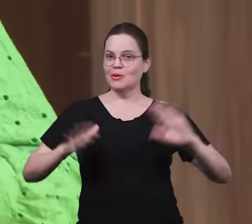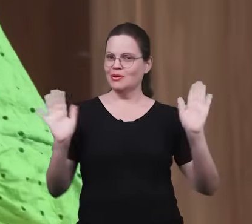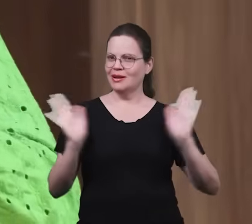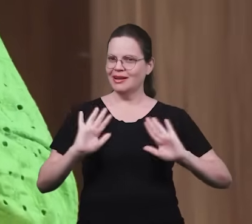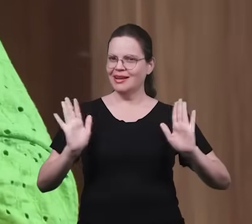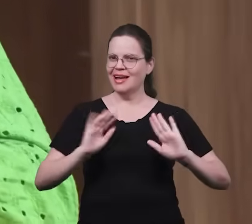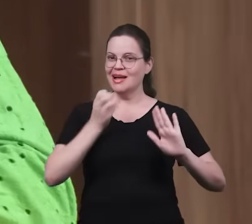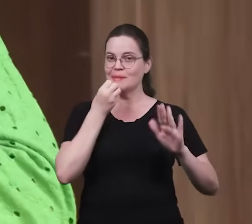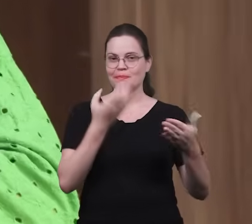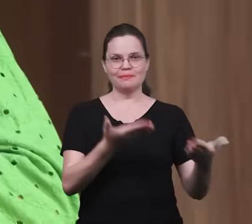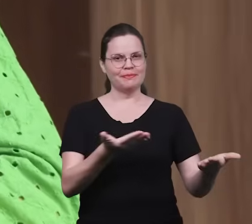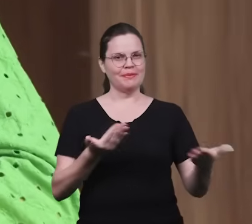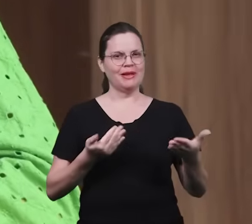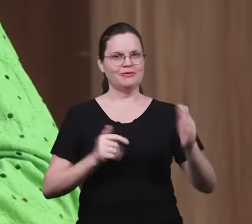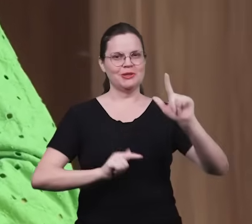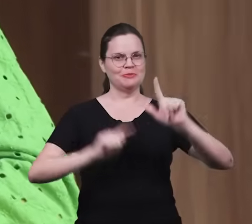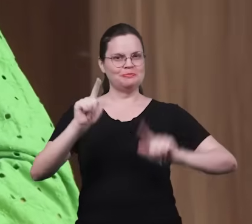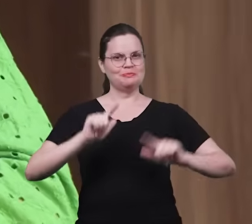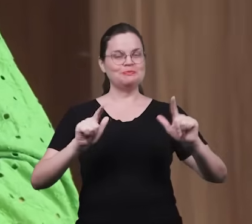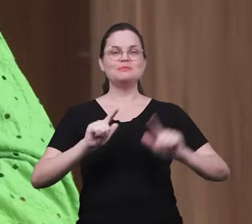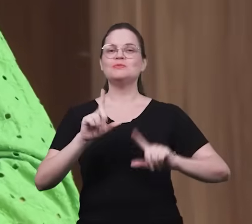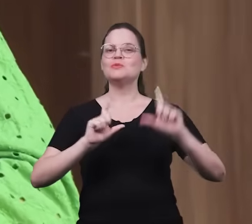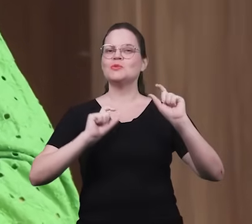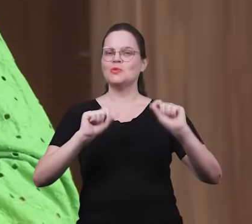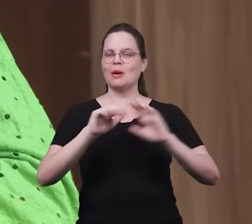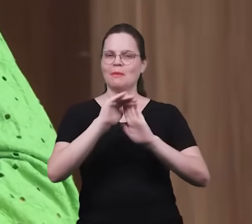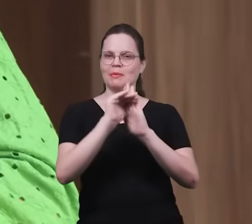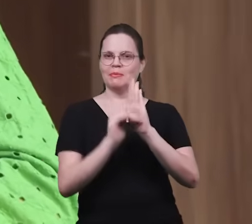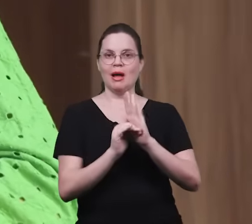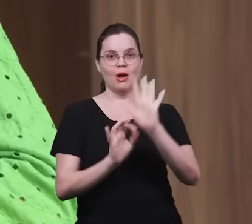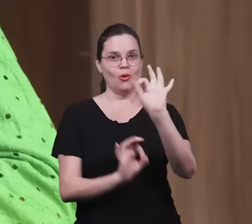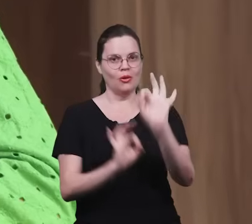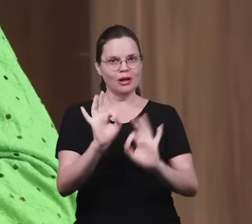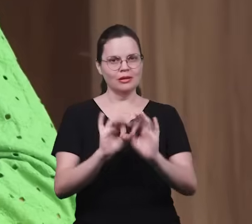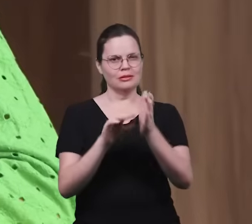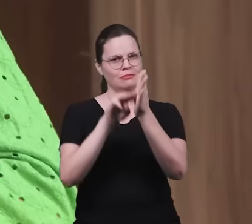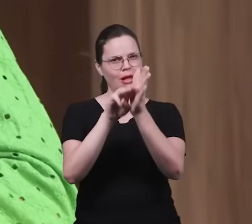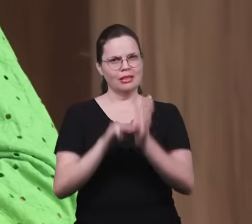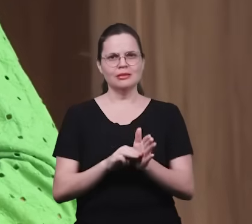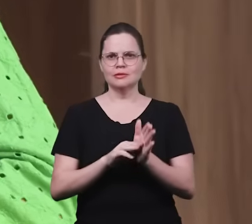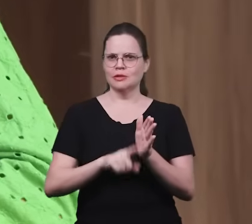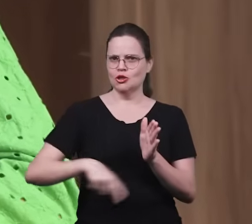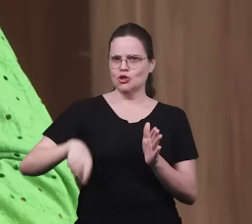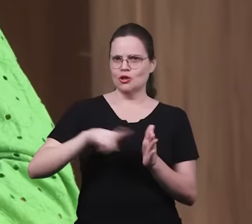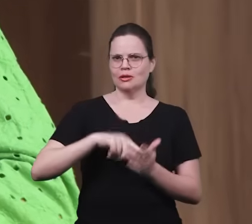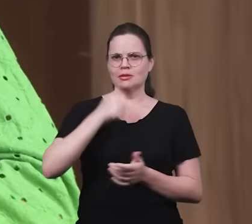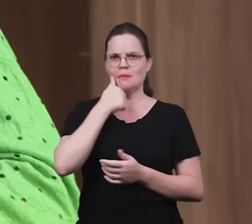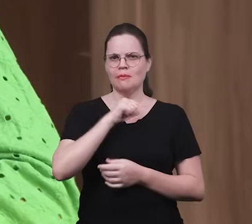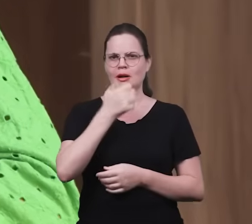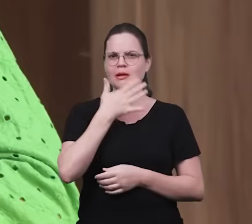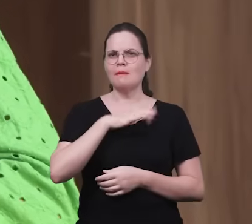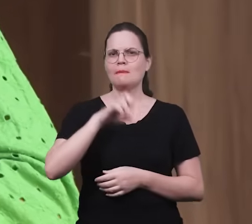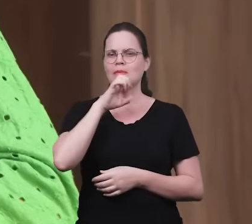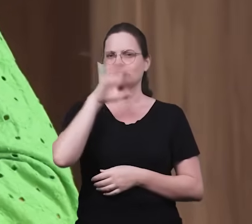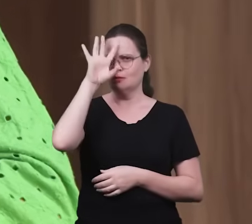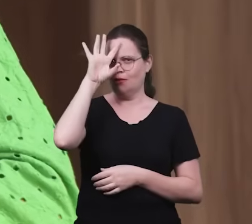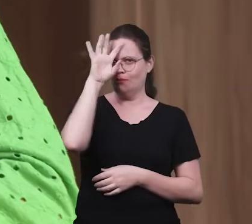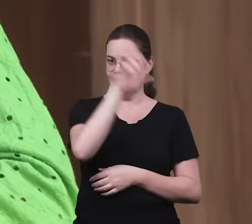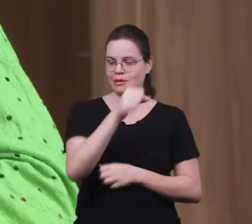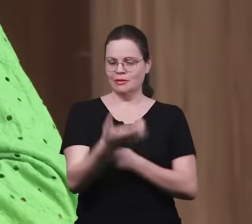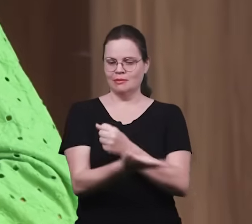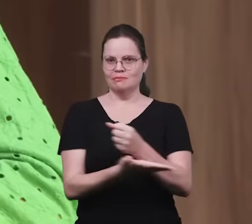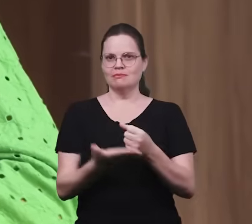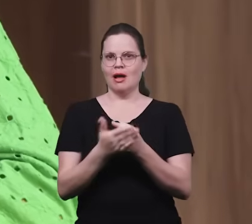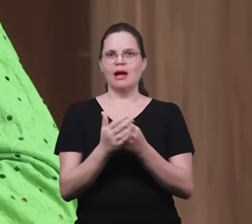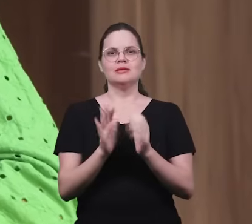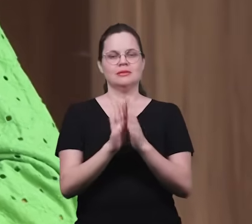Olá, seja bem-vindo ao programa Organização e Método, Paz com base bíblica e científica. E é uma